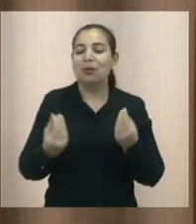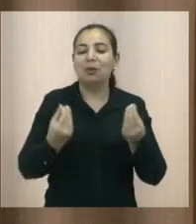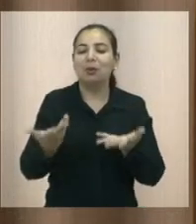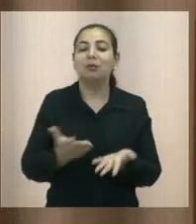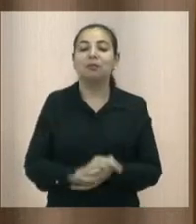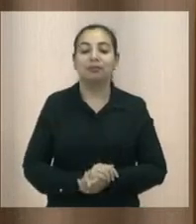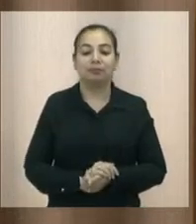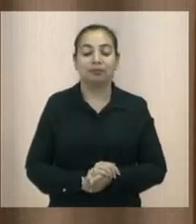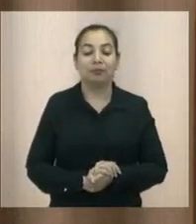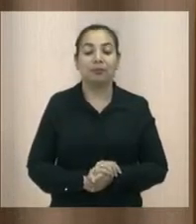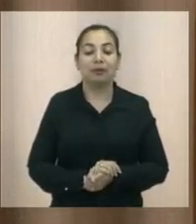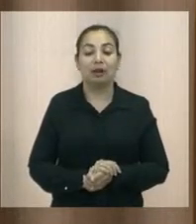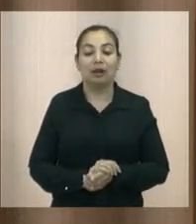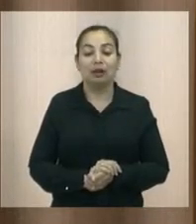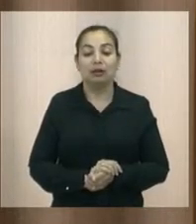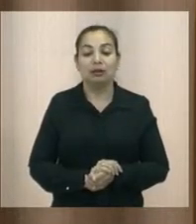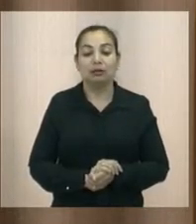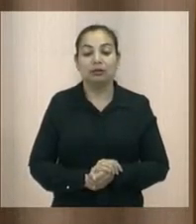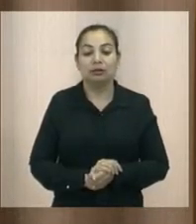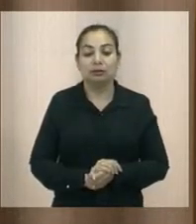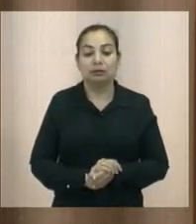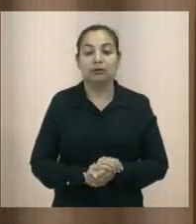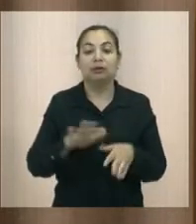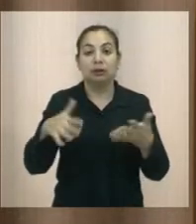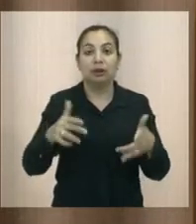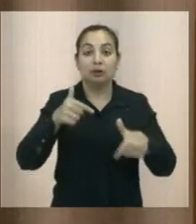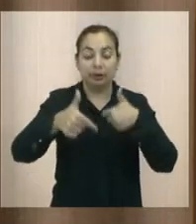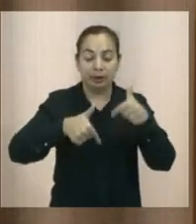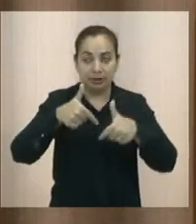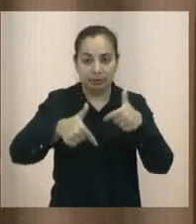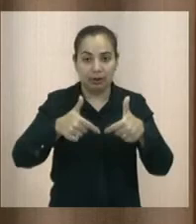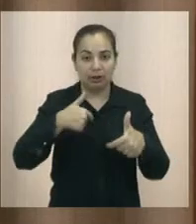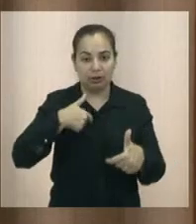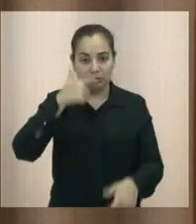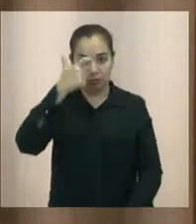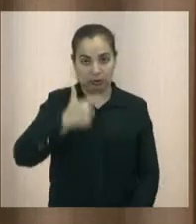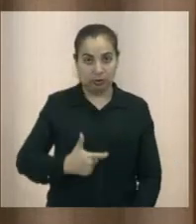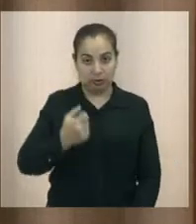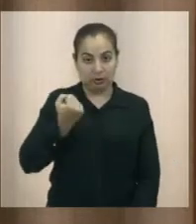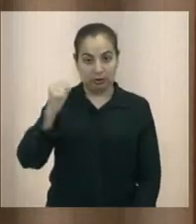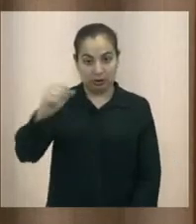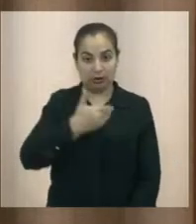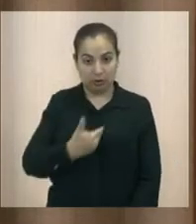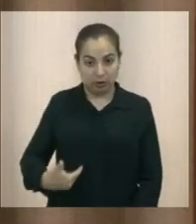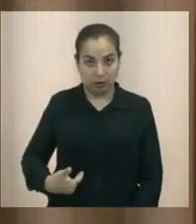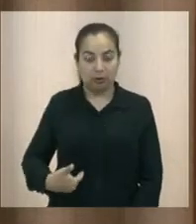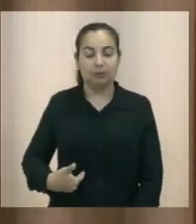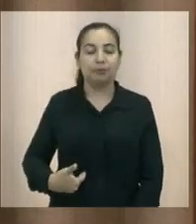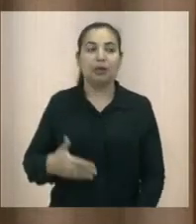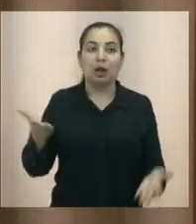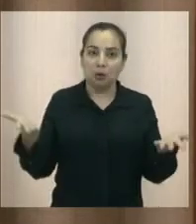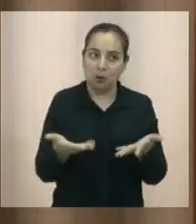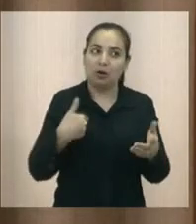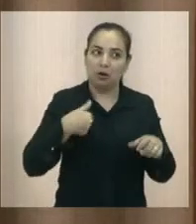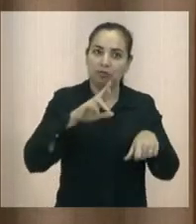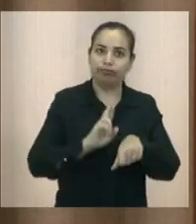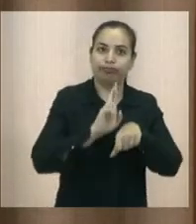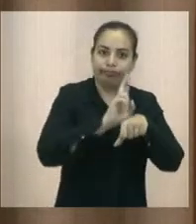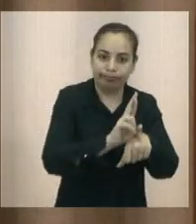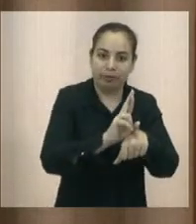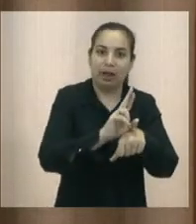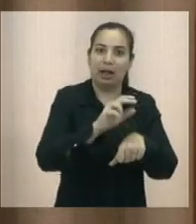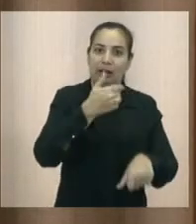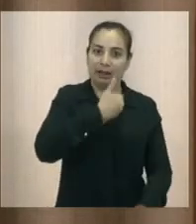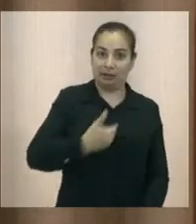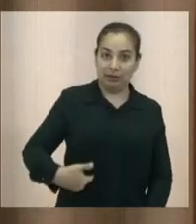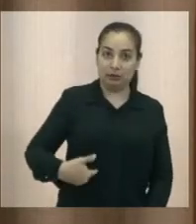pessoal, esse trabalho que eu estou hoje, né? Eu estou defensora-geral, eu sou defensora, mas eu estou defensora-geral. Então, esse trabalho que eu desempenho